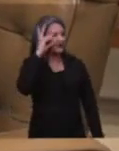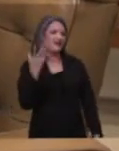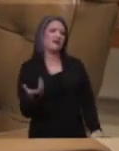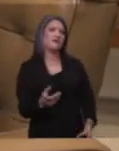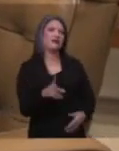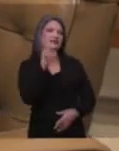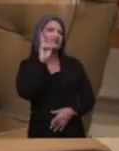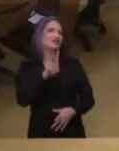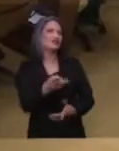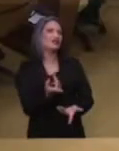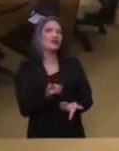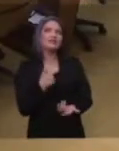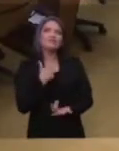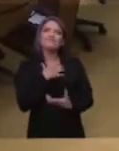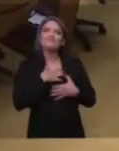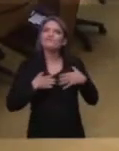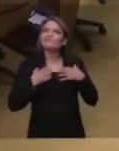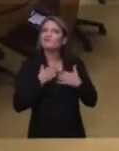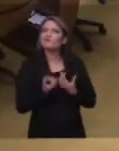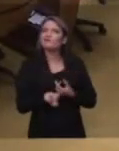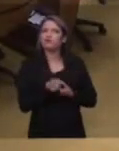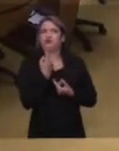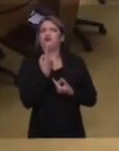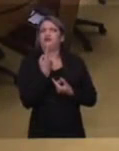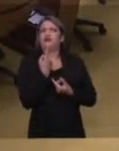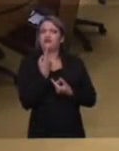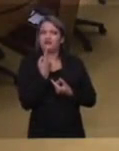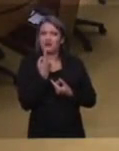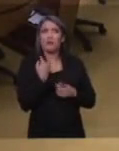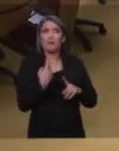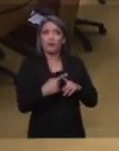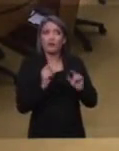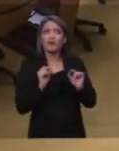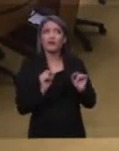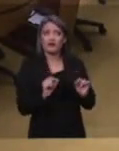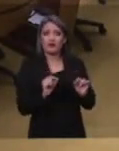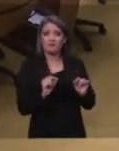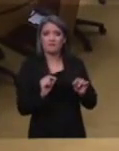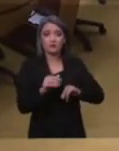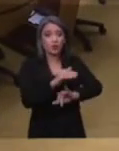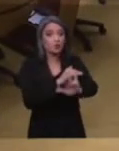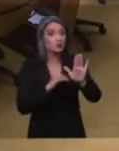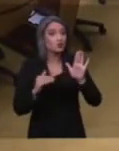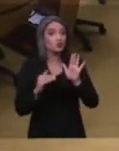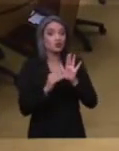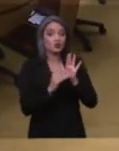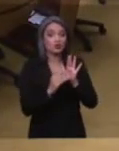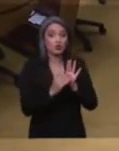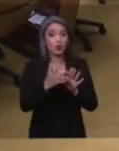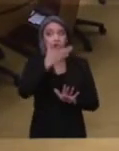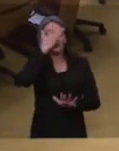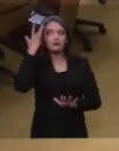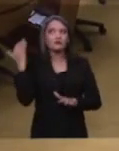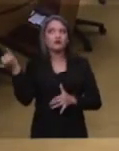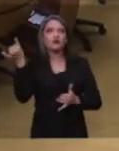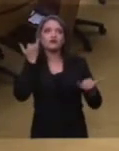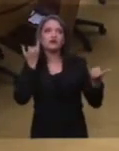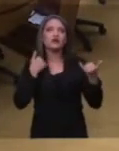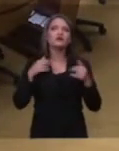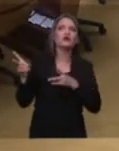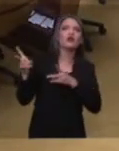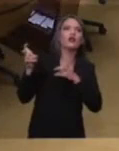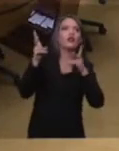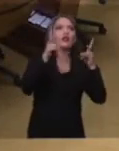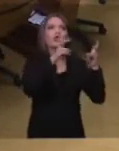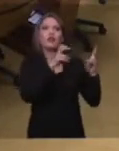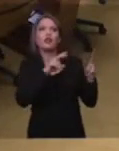Me traz tanta inquietação. Veja, todo o contorno do que ouvimos dizer, se formos fazer uma retrospectiva